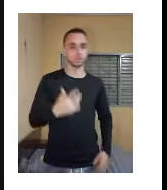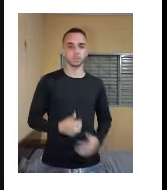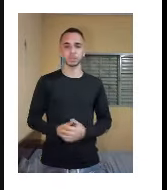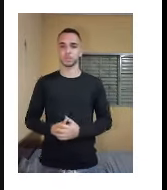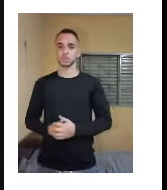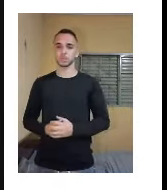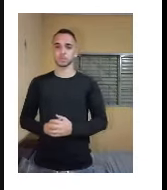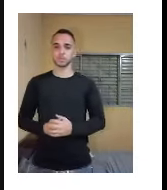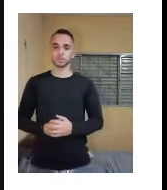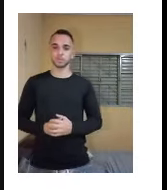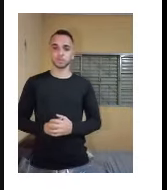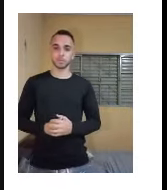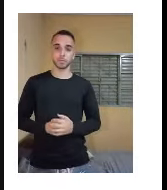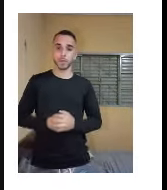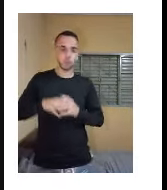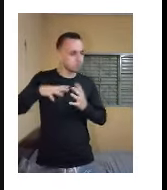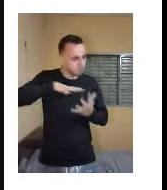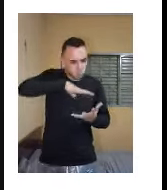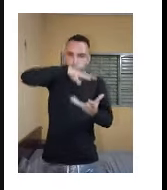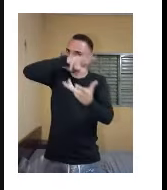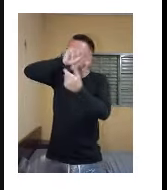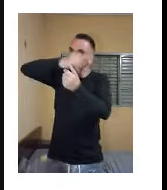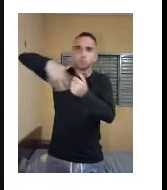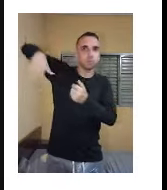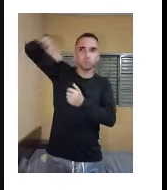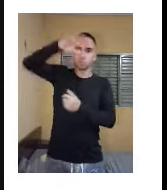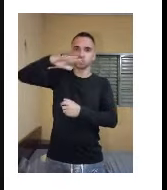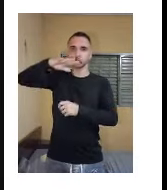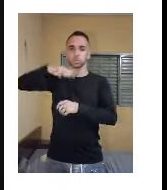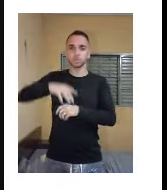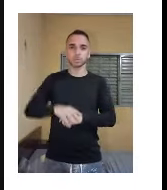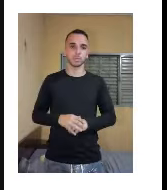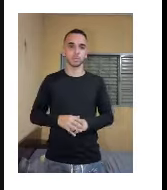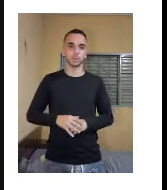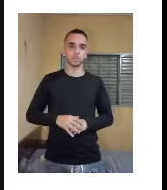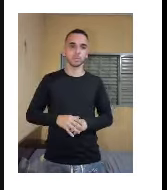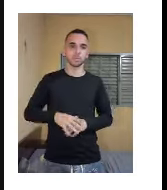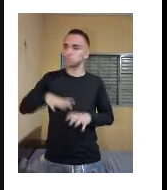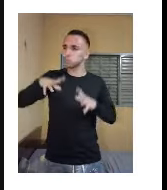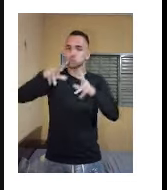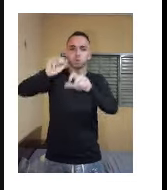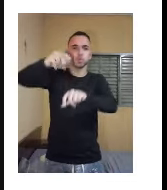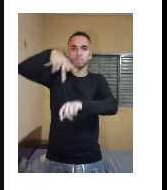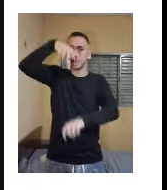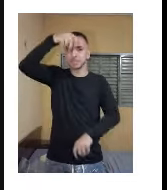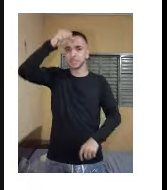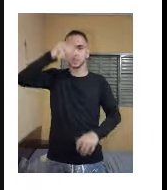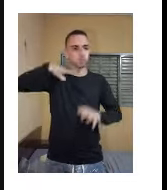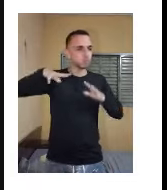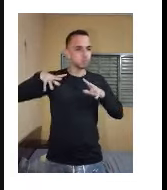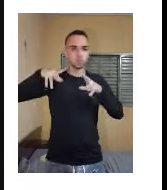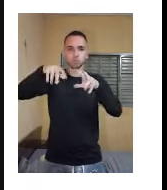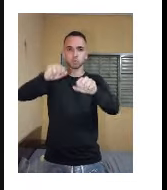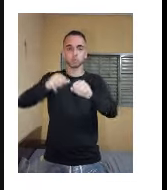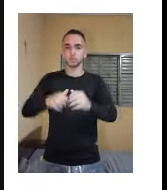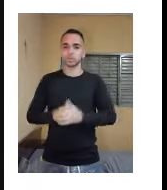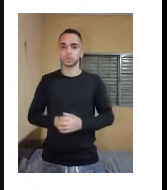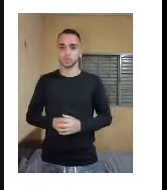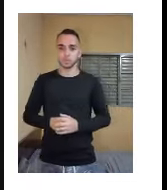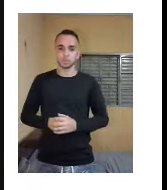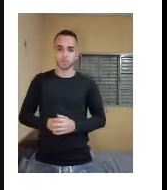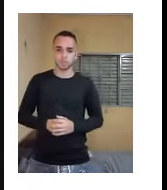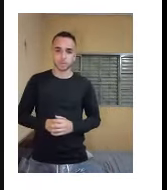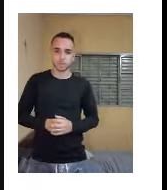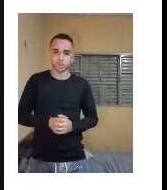né, seja ele extremos de temperatura, seca, queimadas, enchentes, deslizamento, ou mesmo